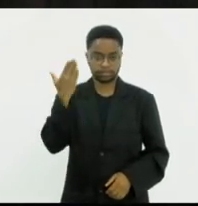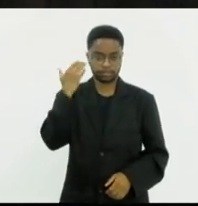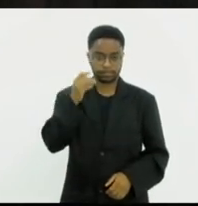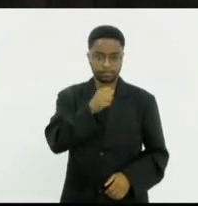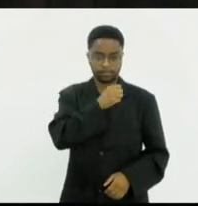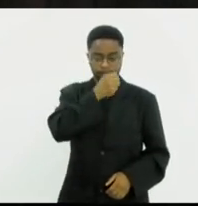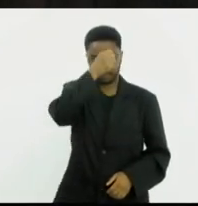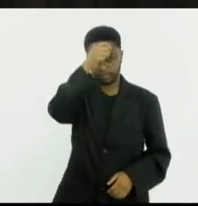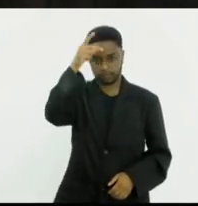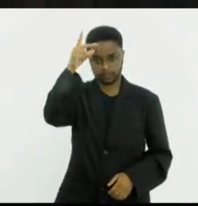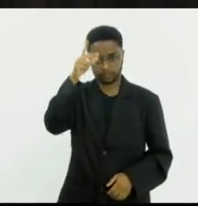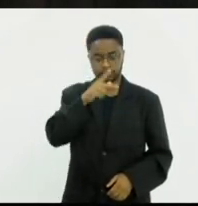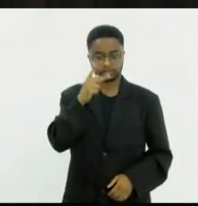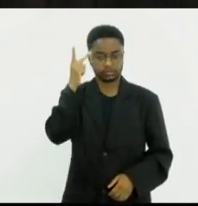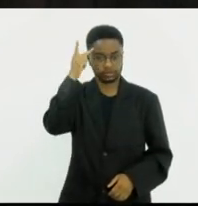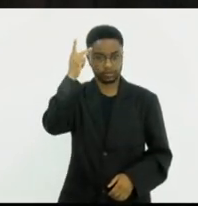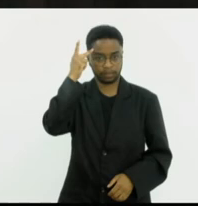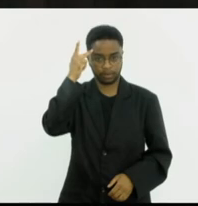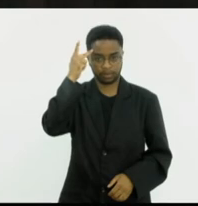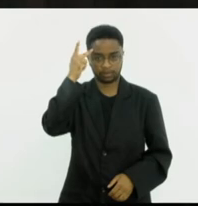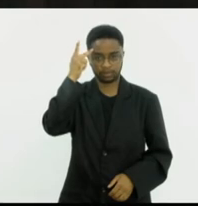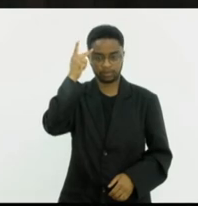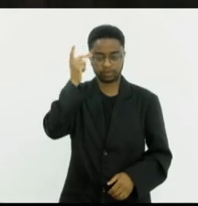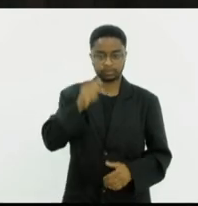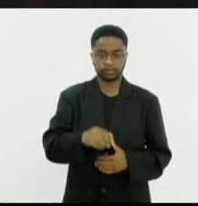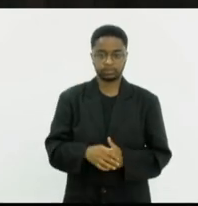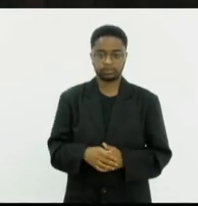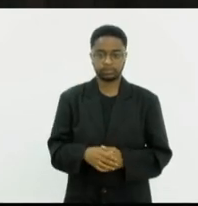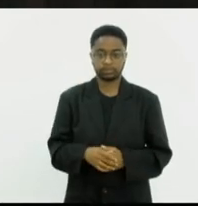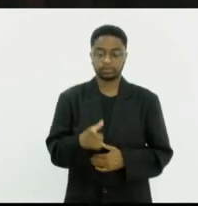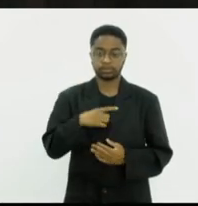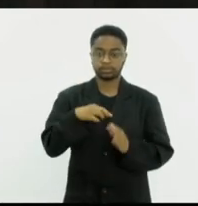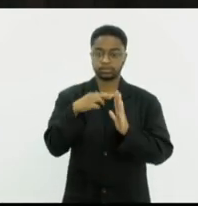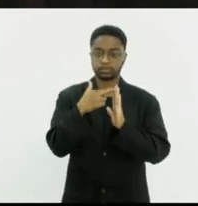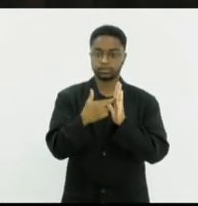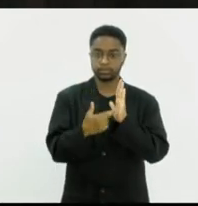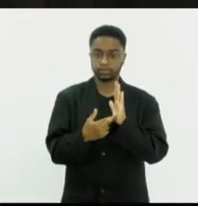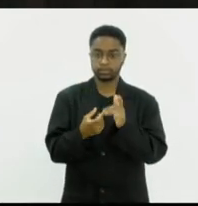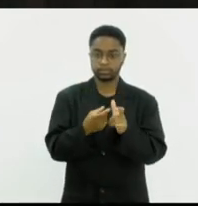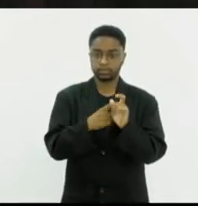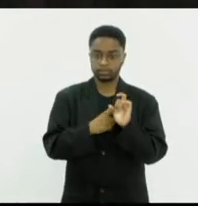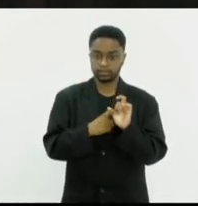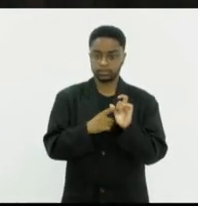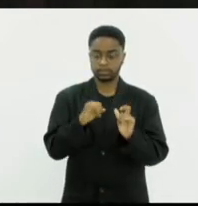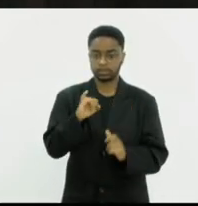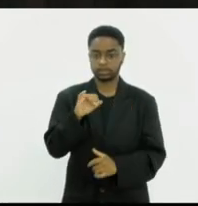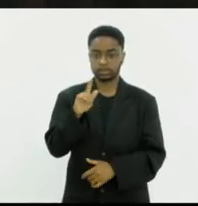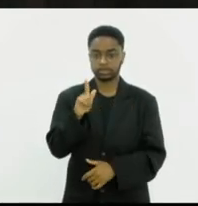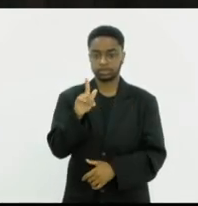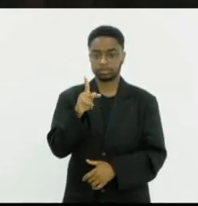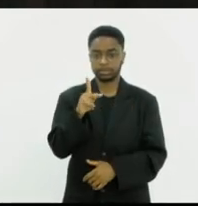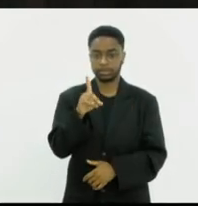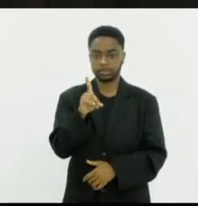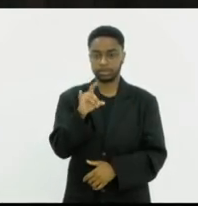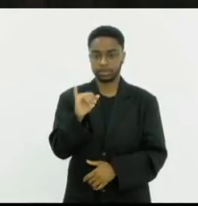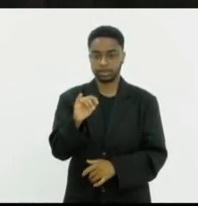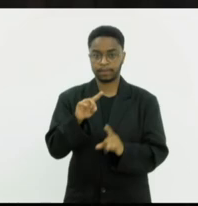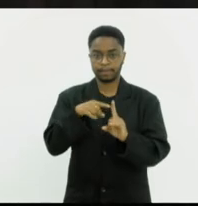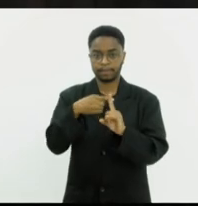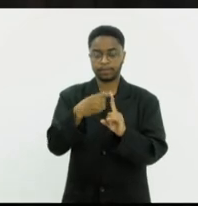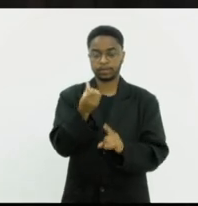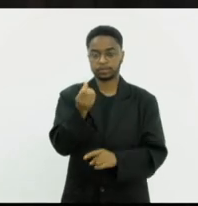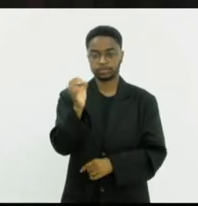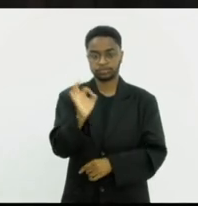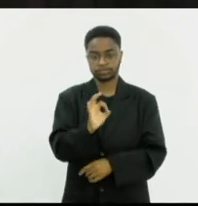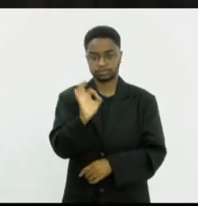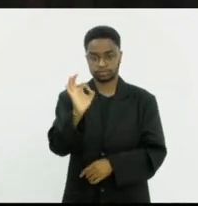Paulo, estava vigindo a regra da dívida do IGPDI mais 6%